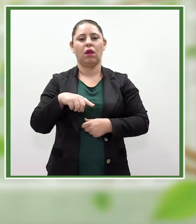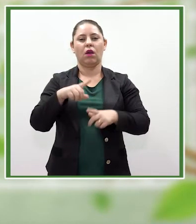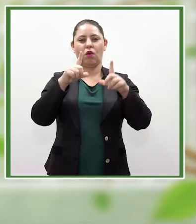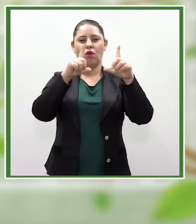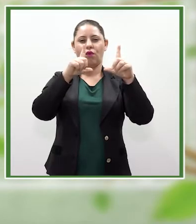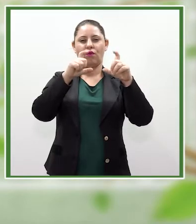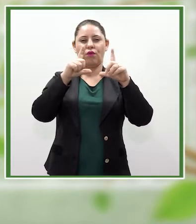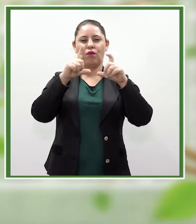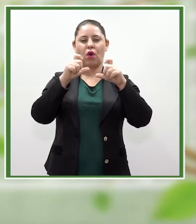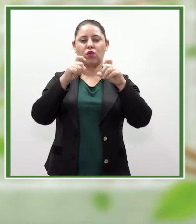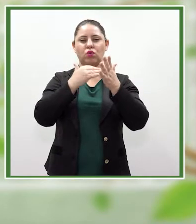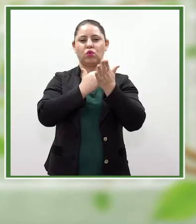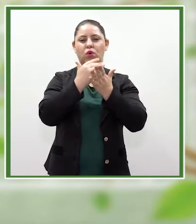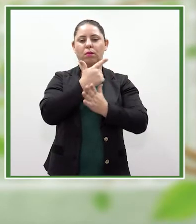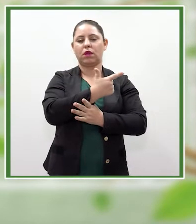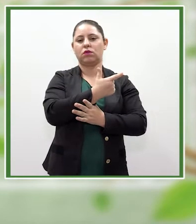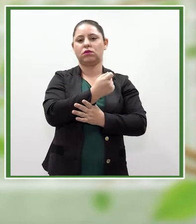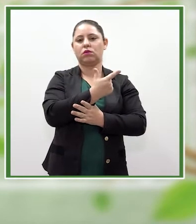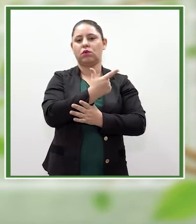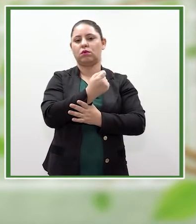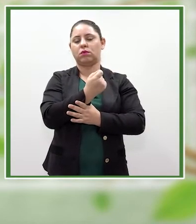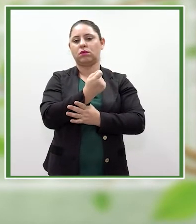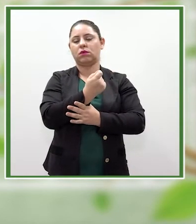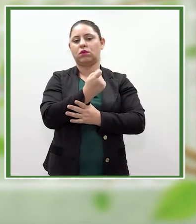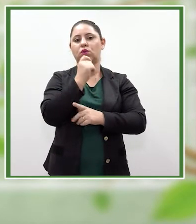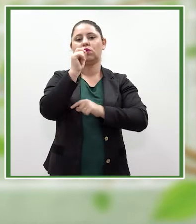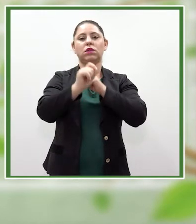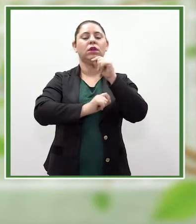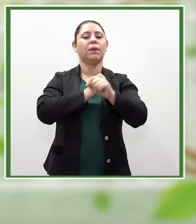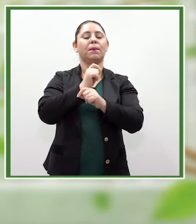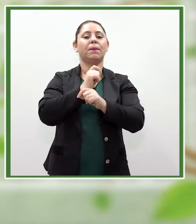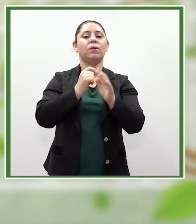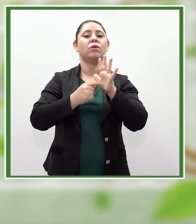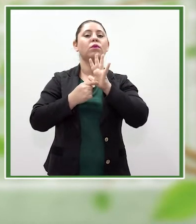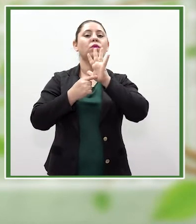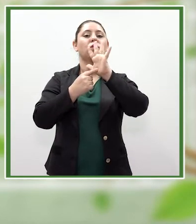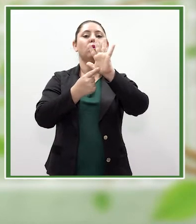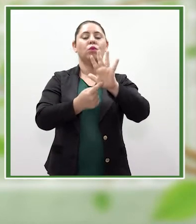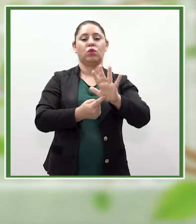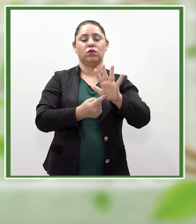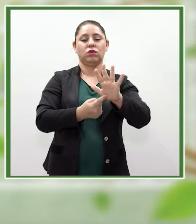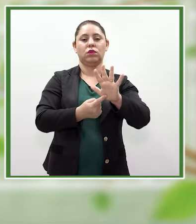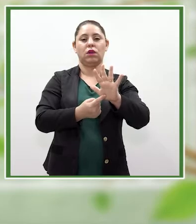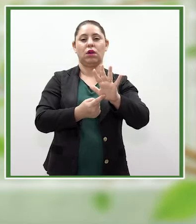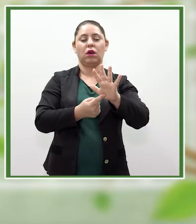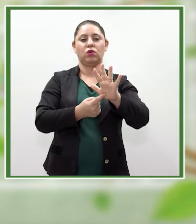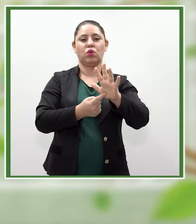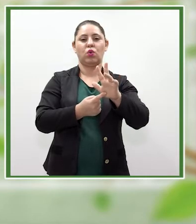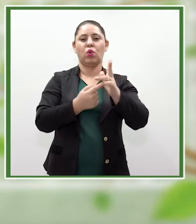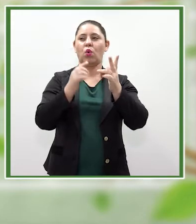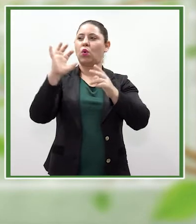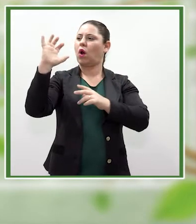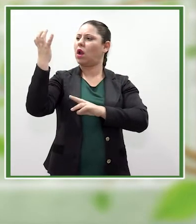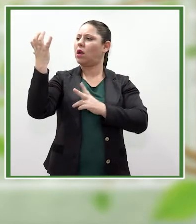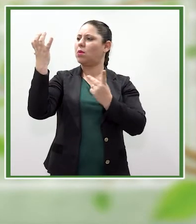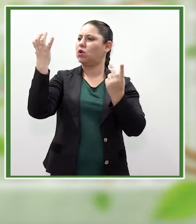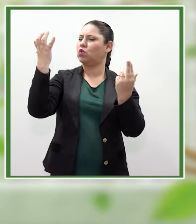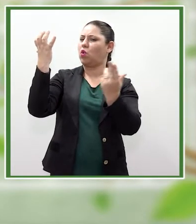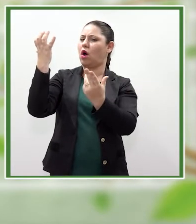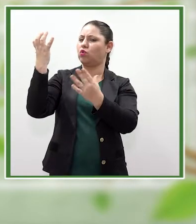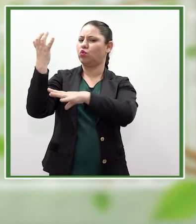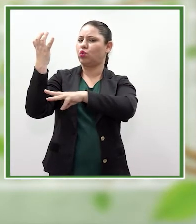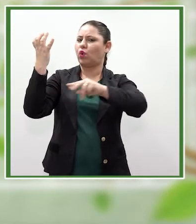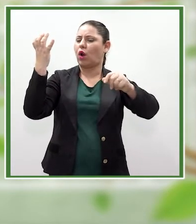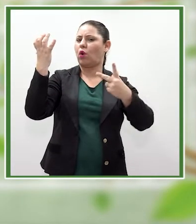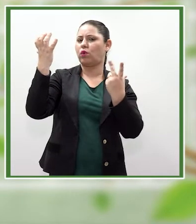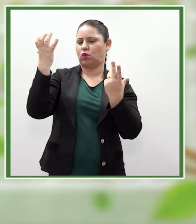integração que após a soja foi implantado um capim de alta produtividade, né? Então a